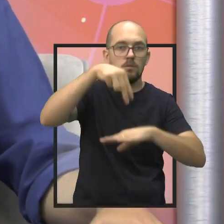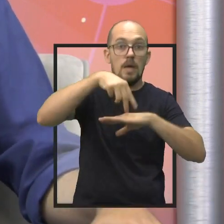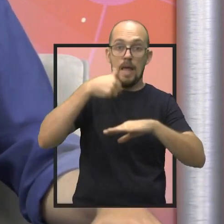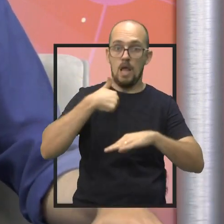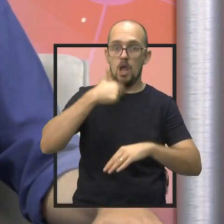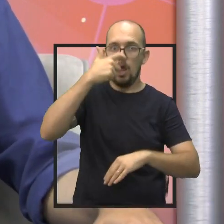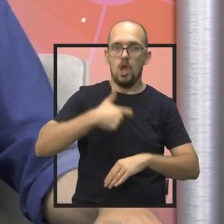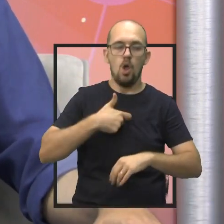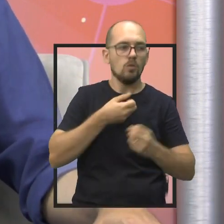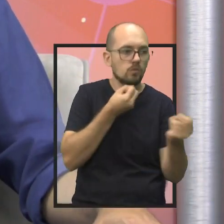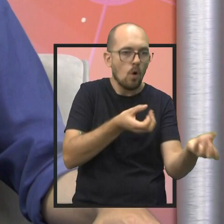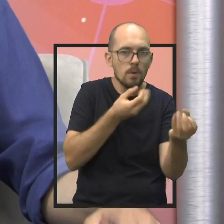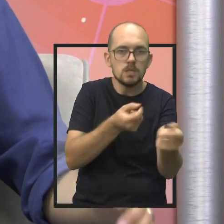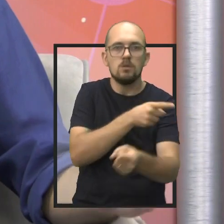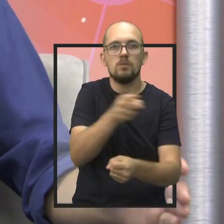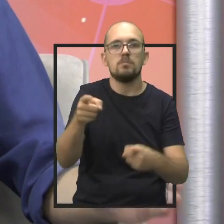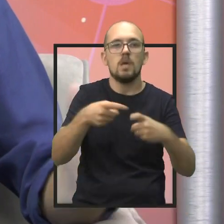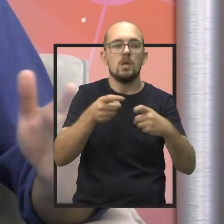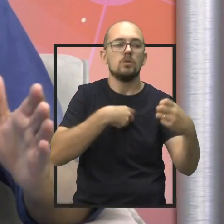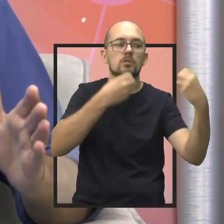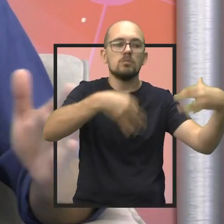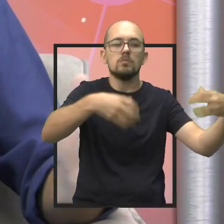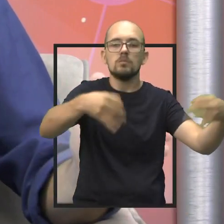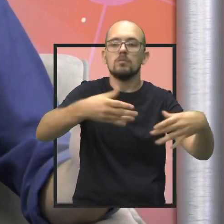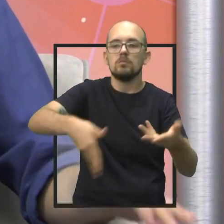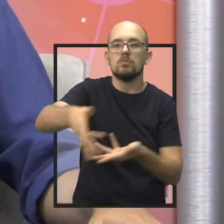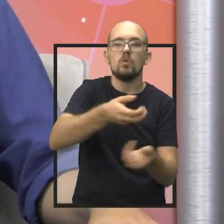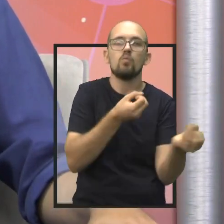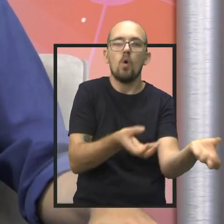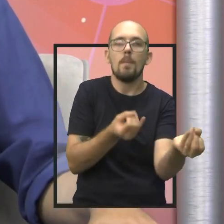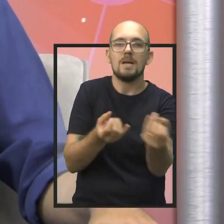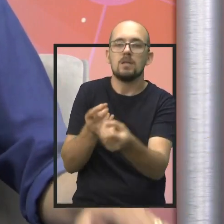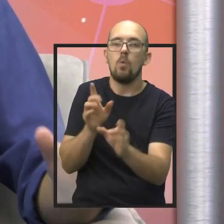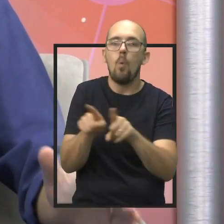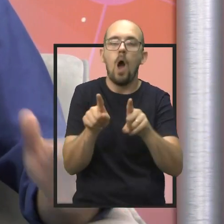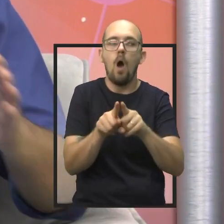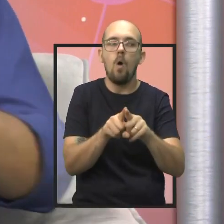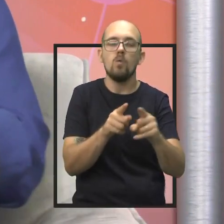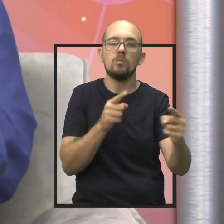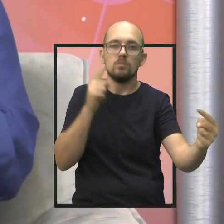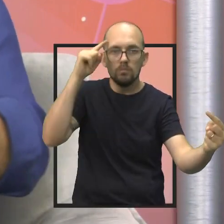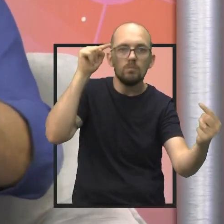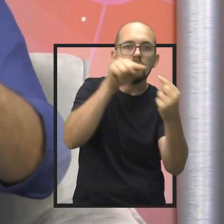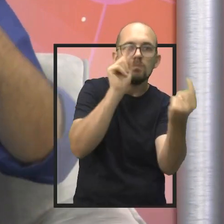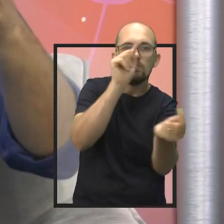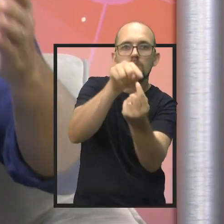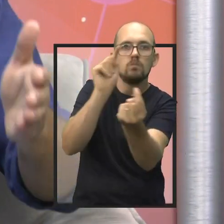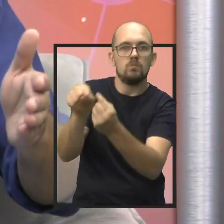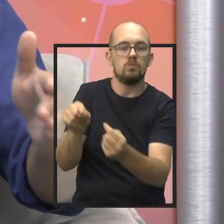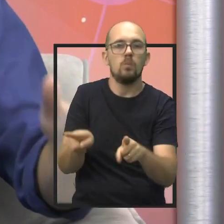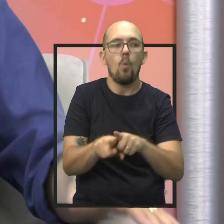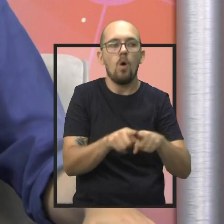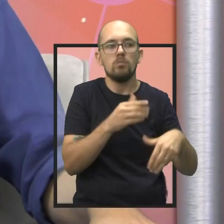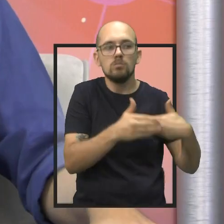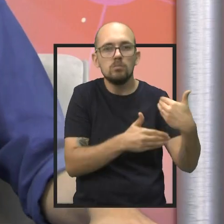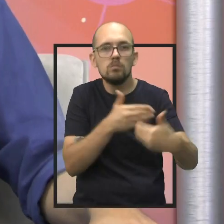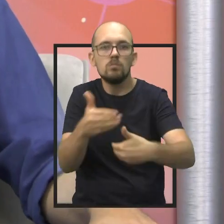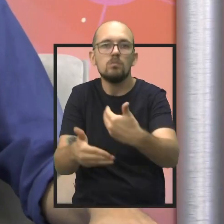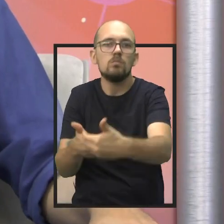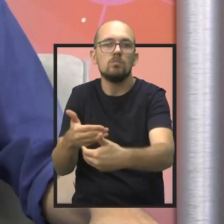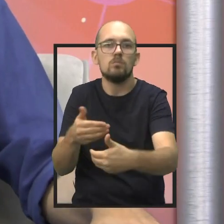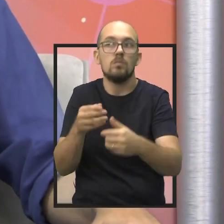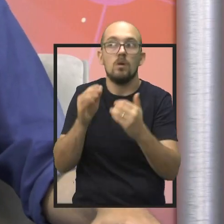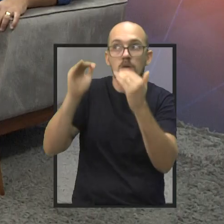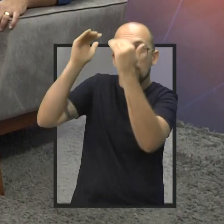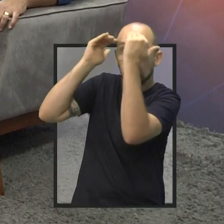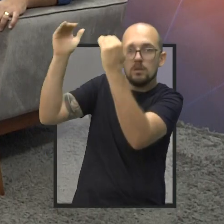com grande parte deles para que a gente fale sempre a mesma língua e tenha um fluxograma baseado no que o Ministério